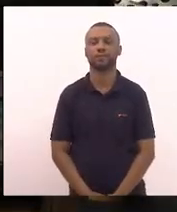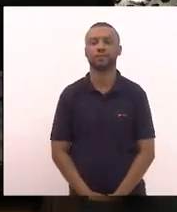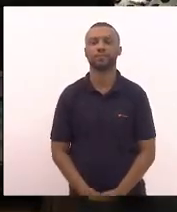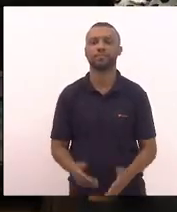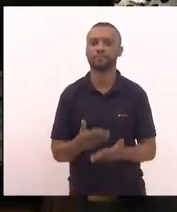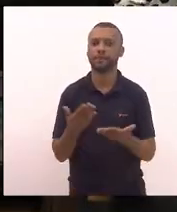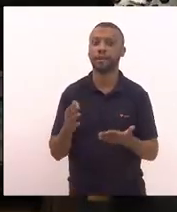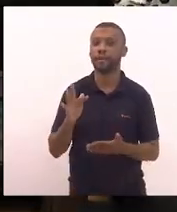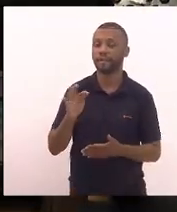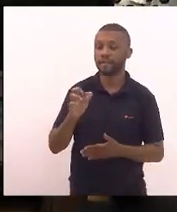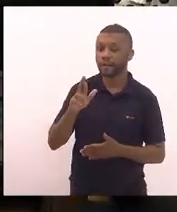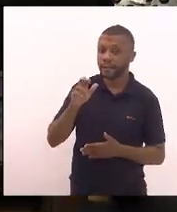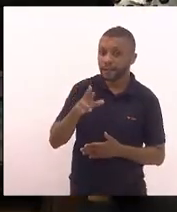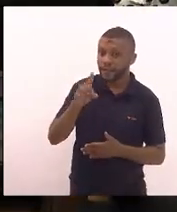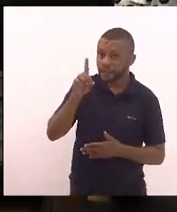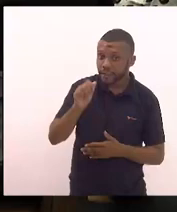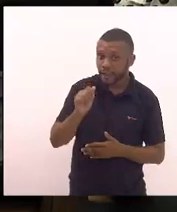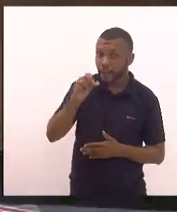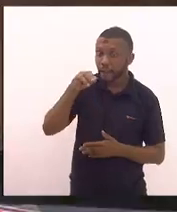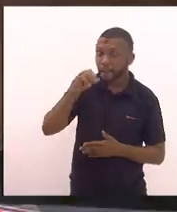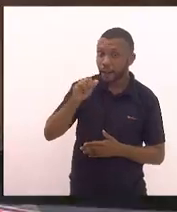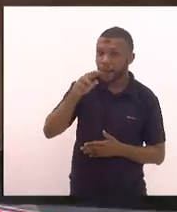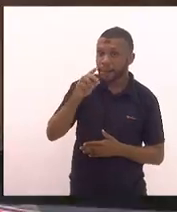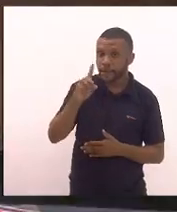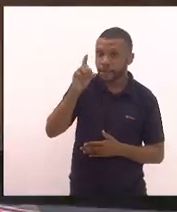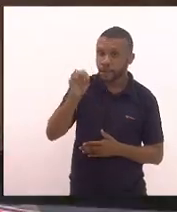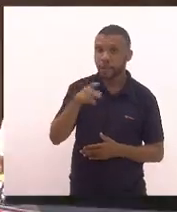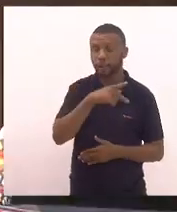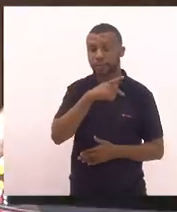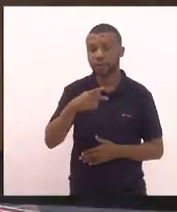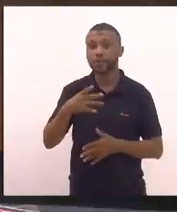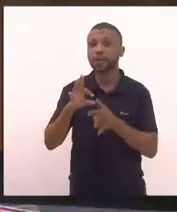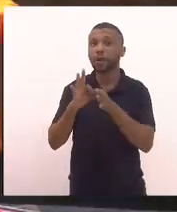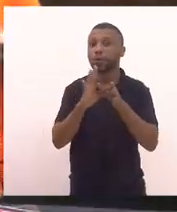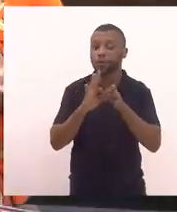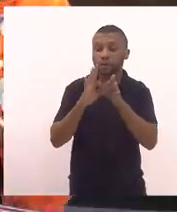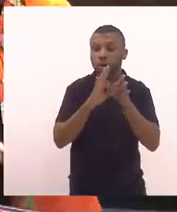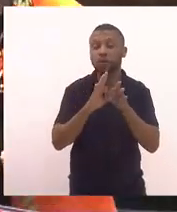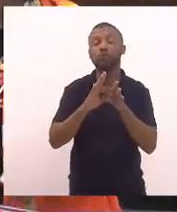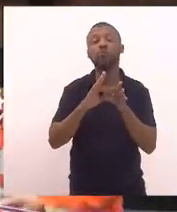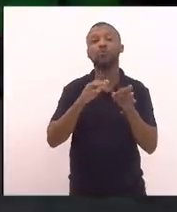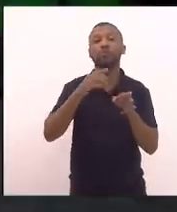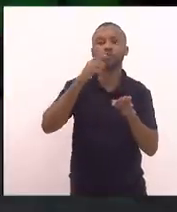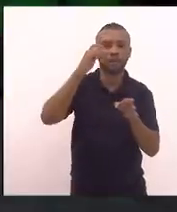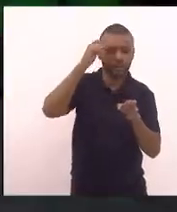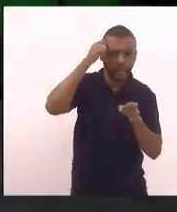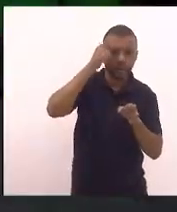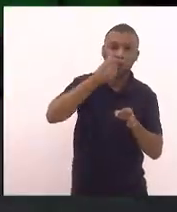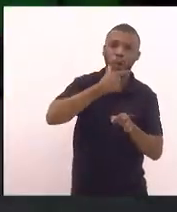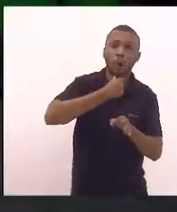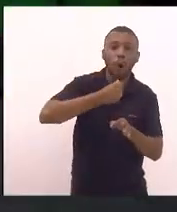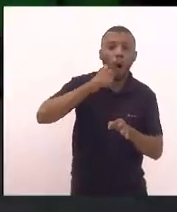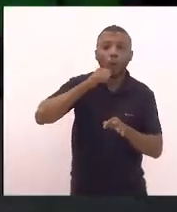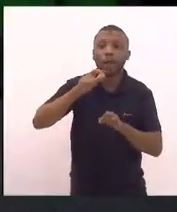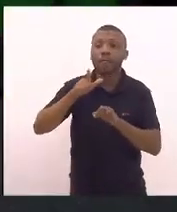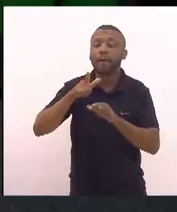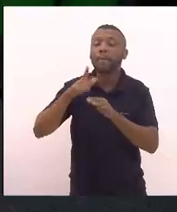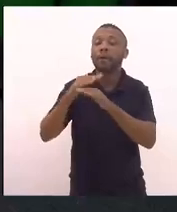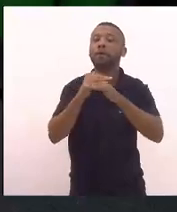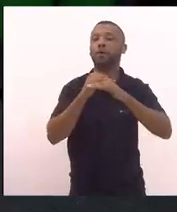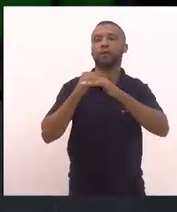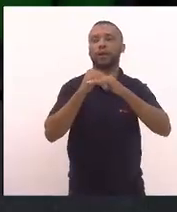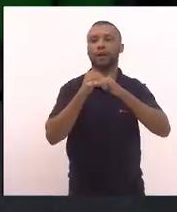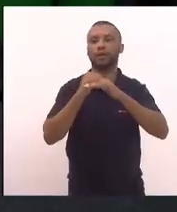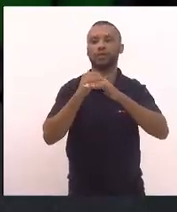Senhora Fernanda Machado, ela é presidente da União de Negras e Negros pela Igualdade, que contra o racismo